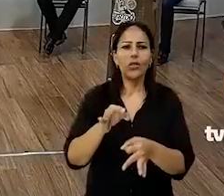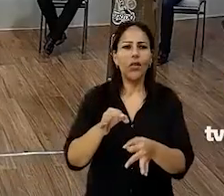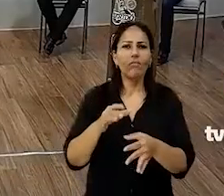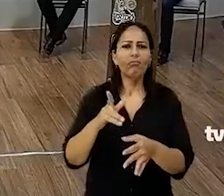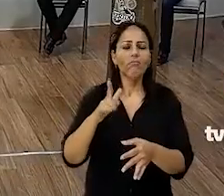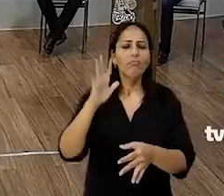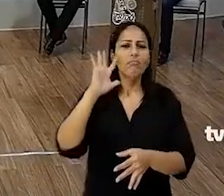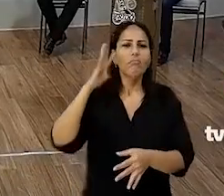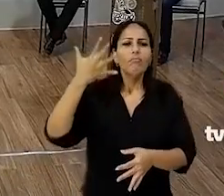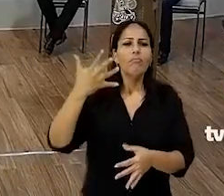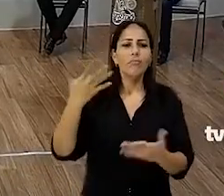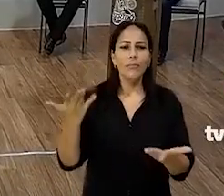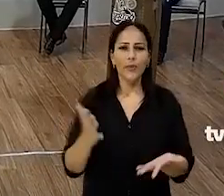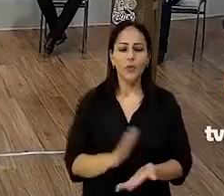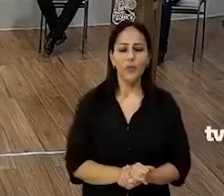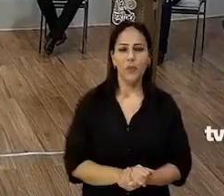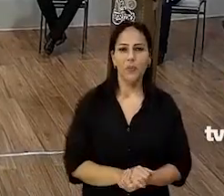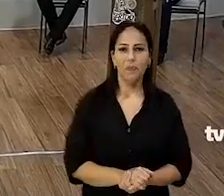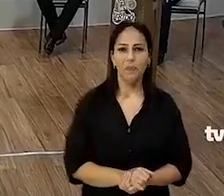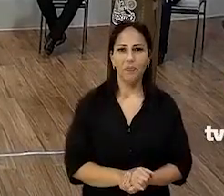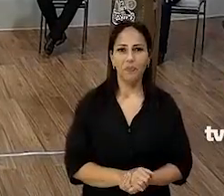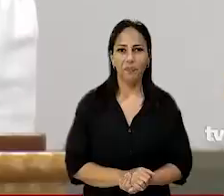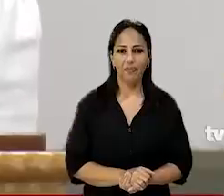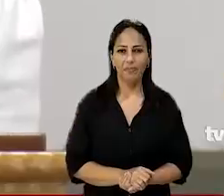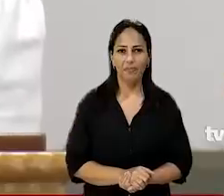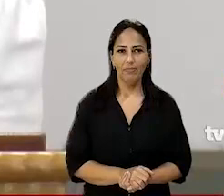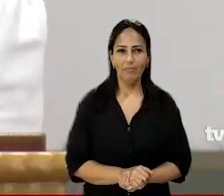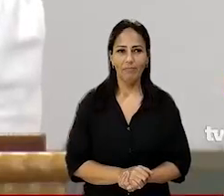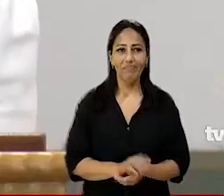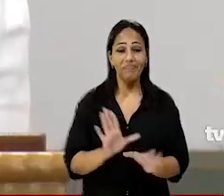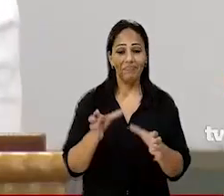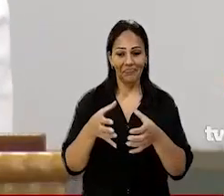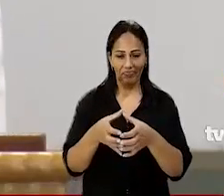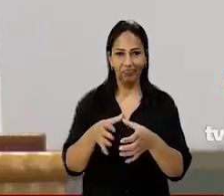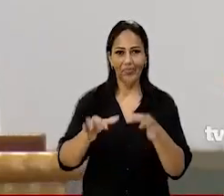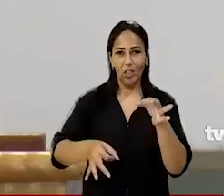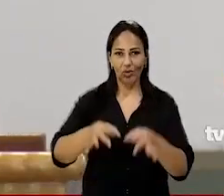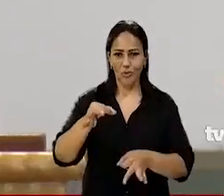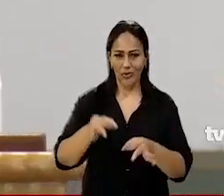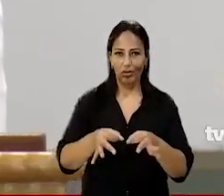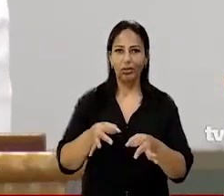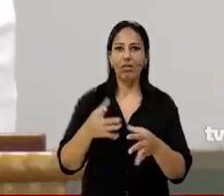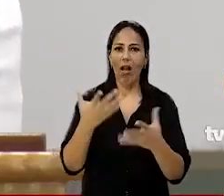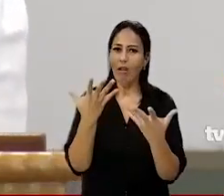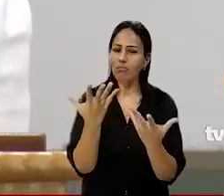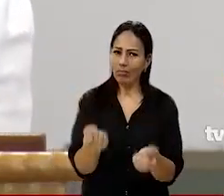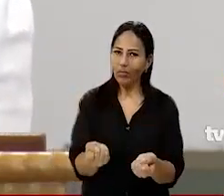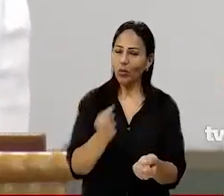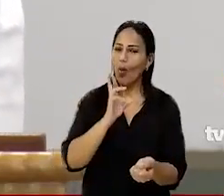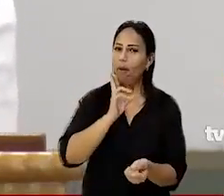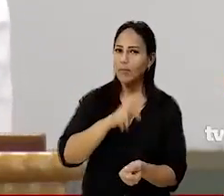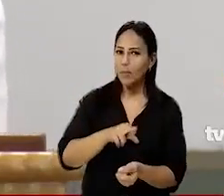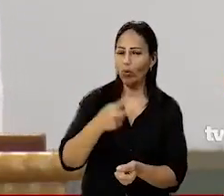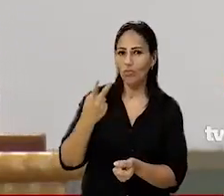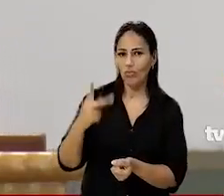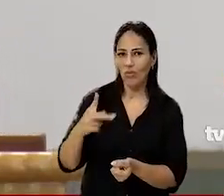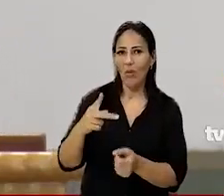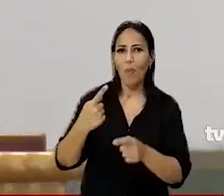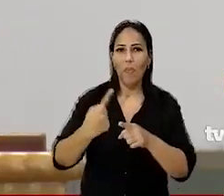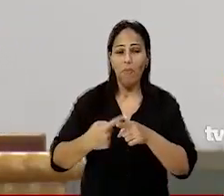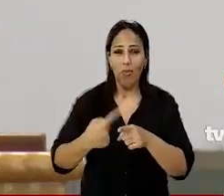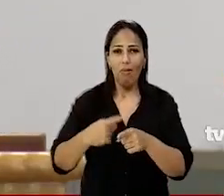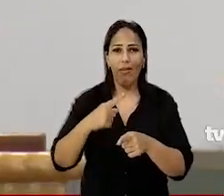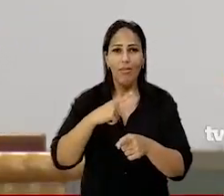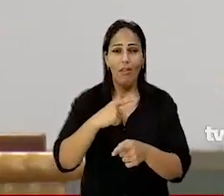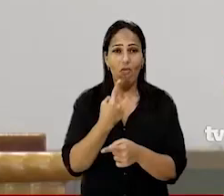deste debate inédito decidiu, doutora? A comissão jurídica resolveu acatar o direito de resposta porque houve